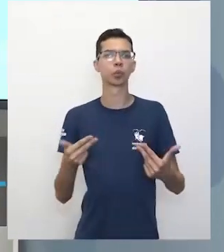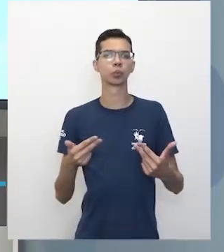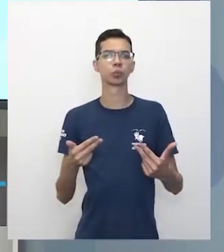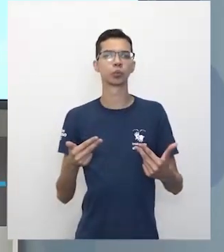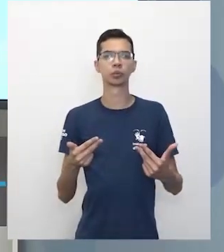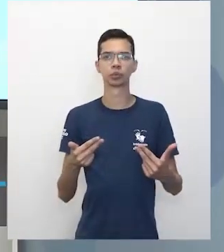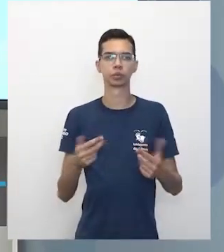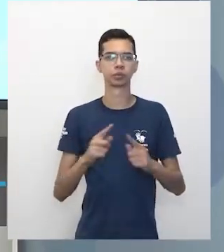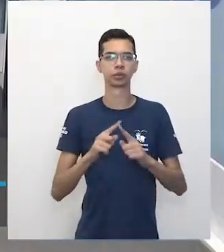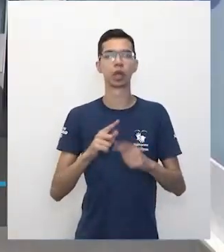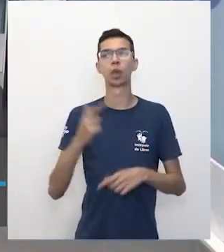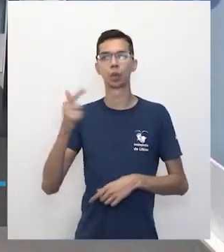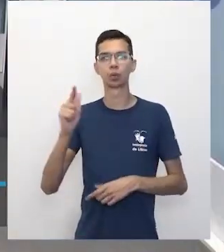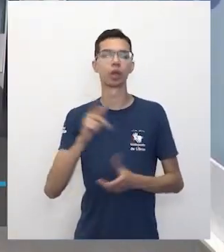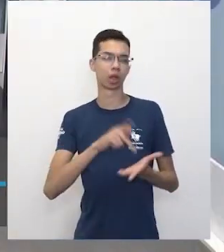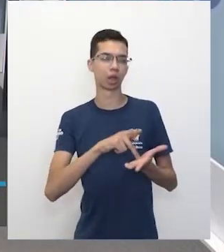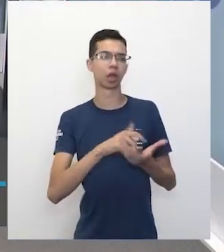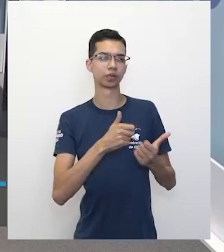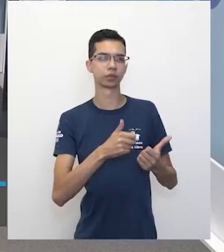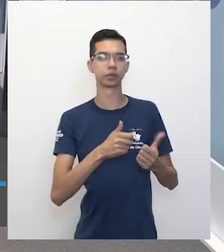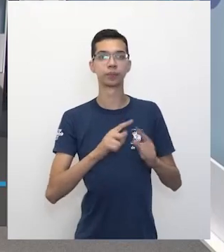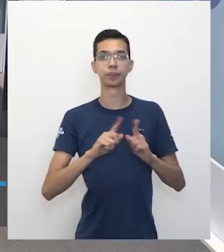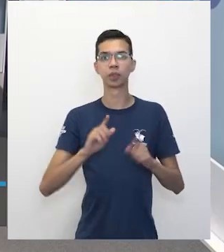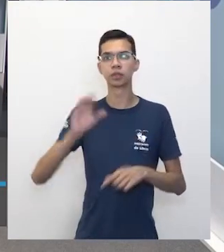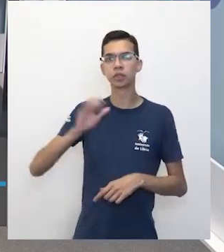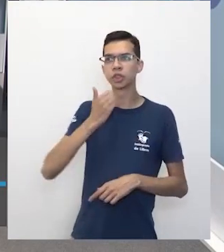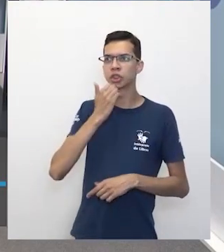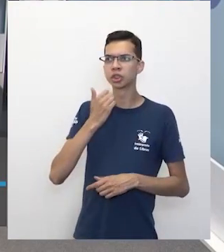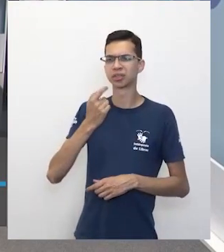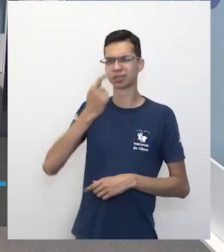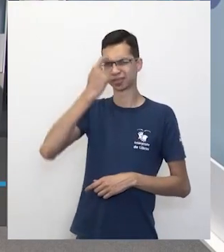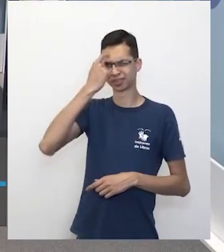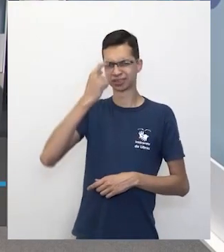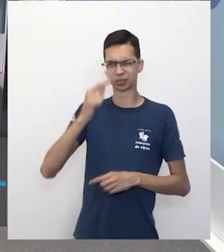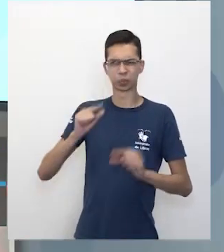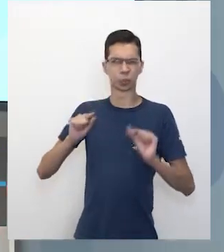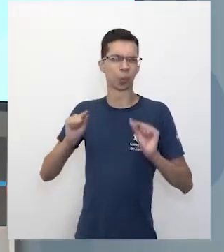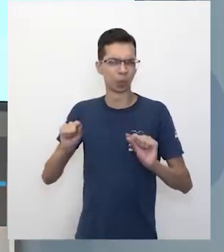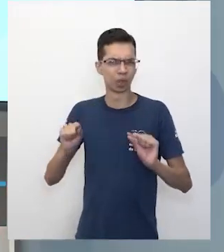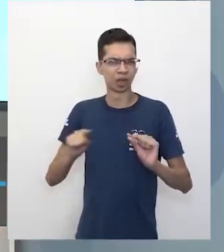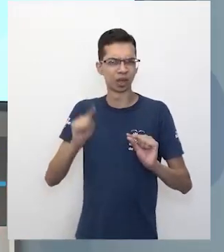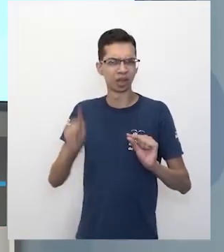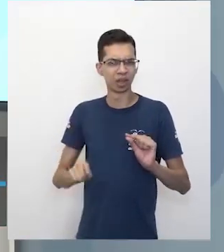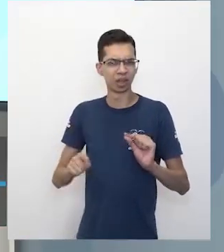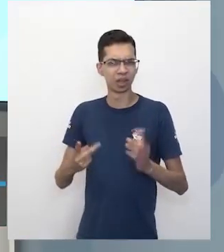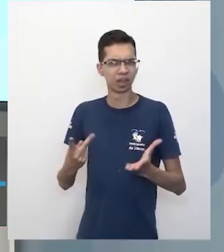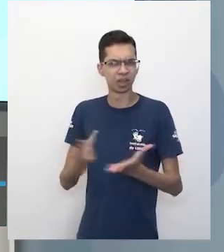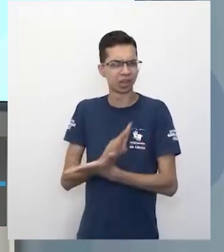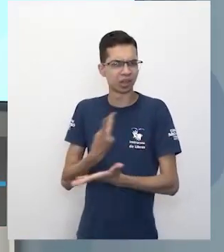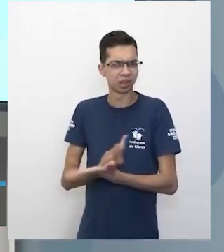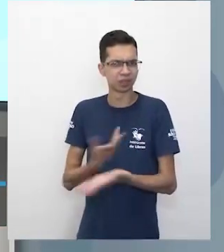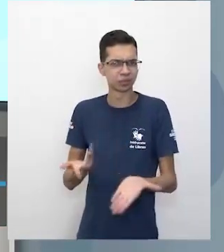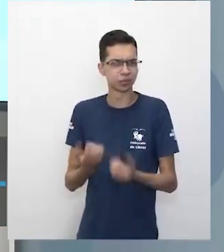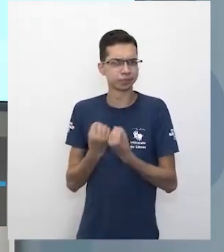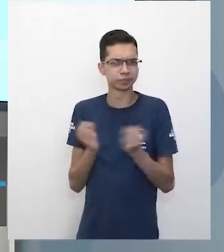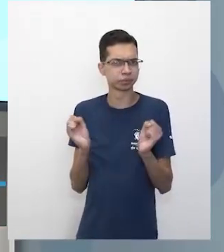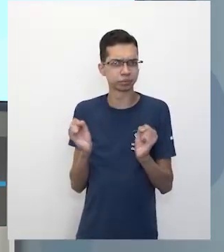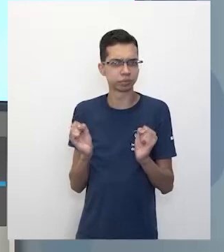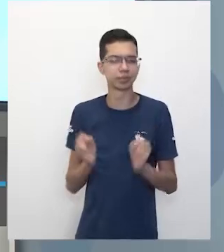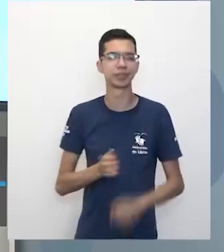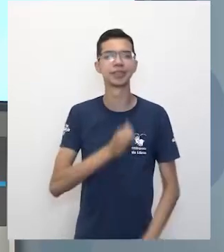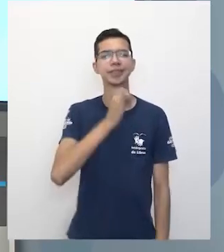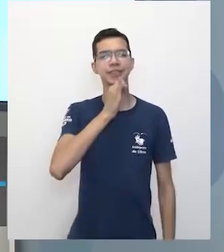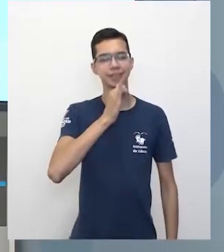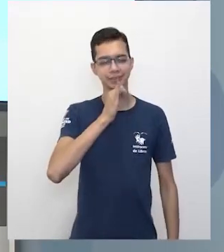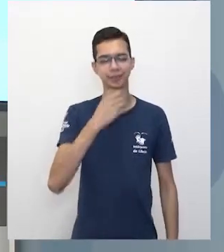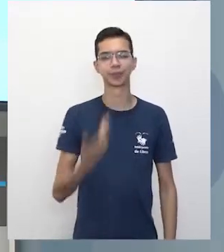quê? Não você está brincando, essas datações devem estar erradas. Não é possível. Então, ou por exemplo, a de Los Angeles.